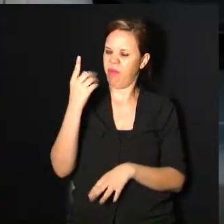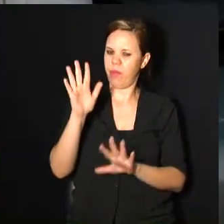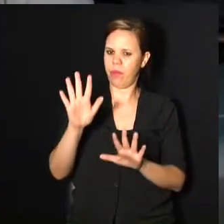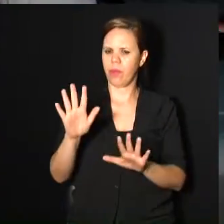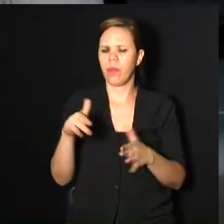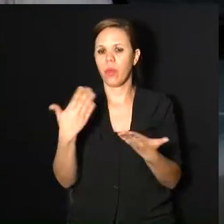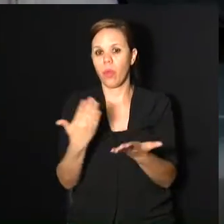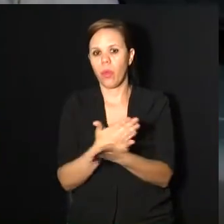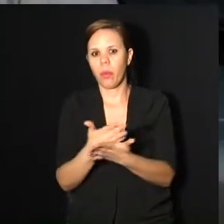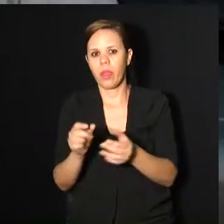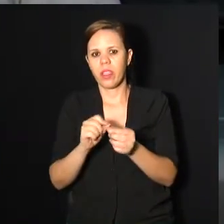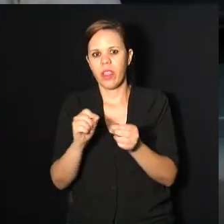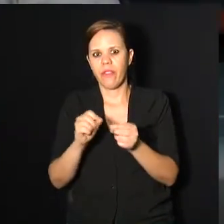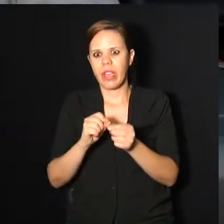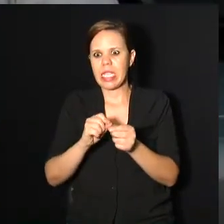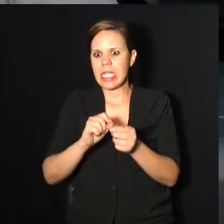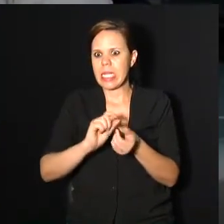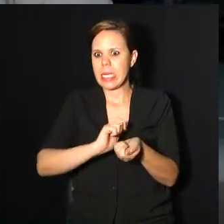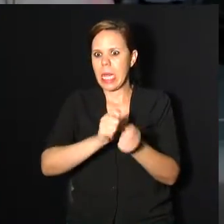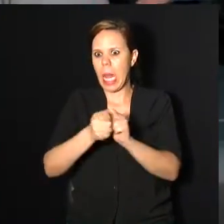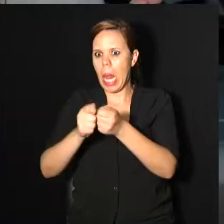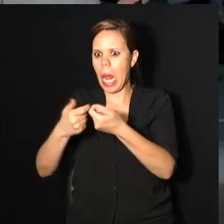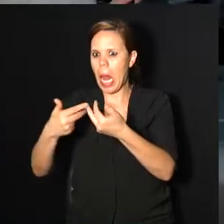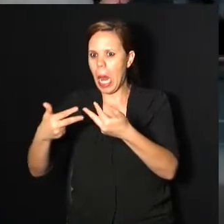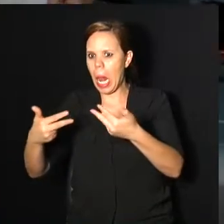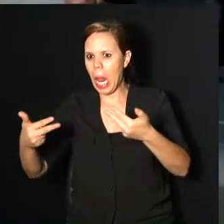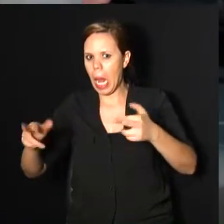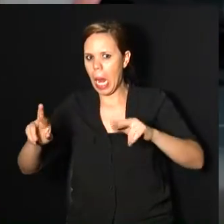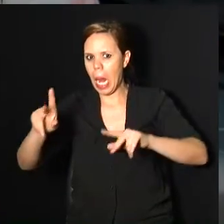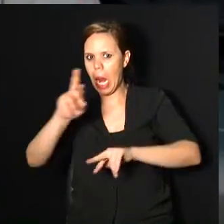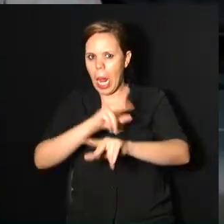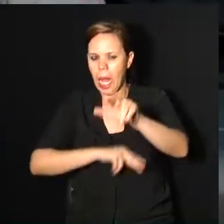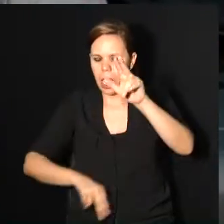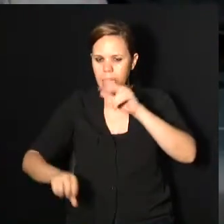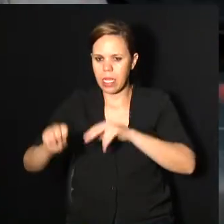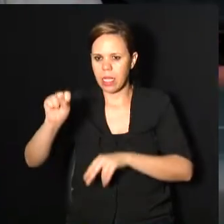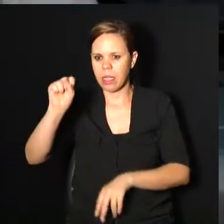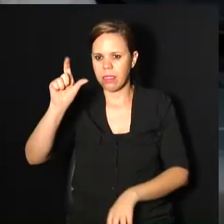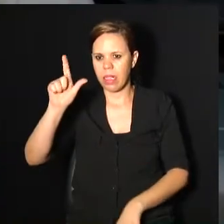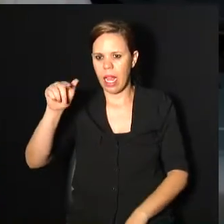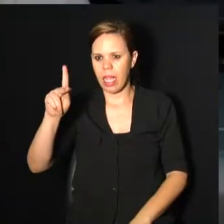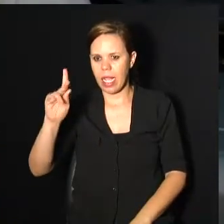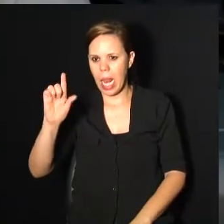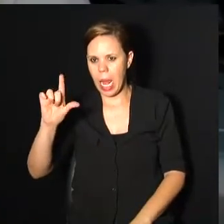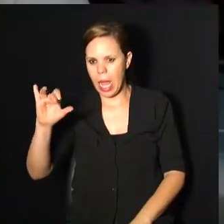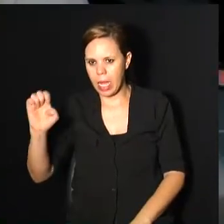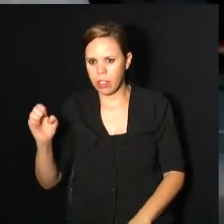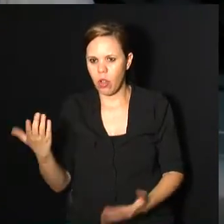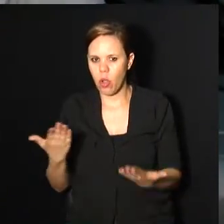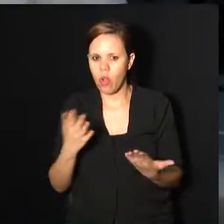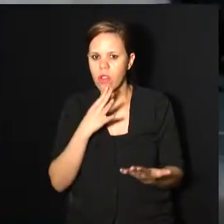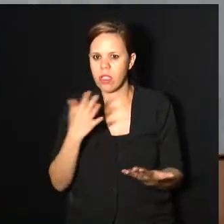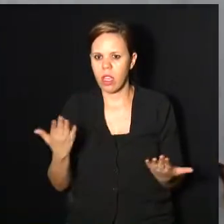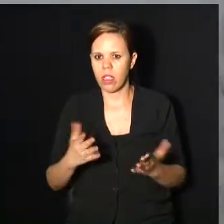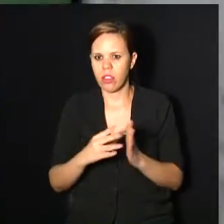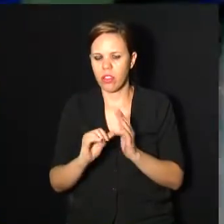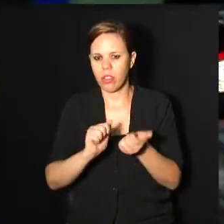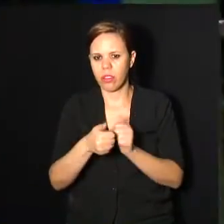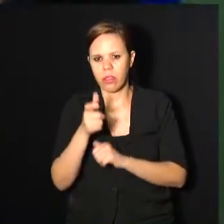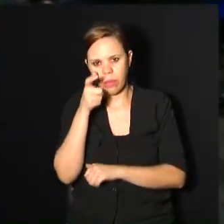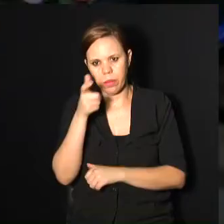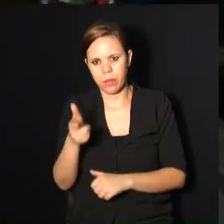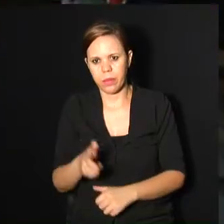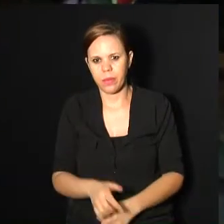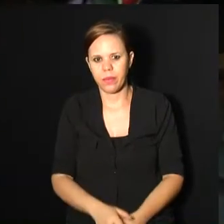quando começa a fazer manobras dessa maneira? Esse aqui é o slackline, a modalidade que nós vamos conhecer agora. Olha o esporte